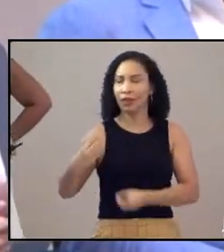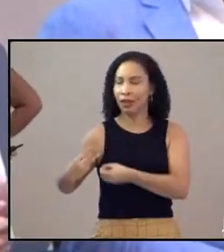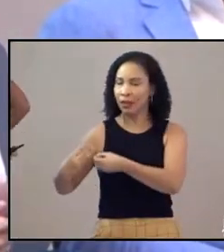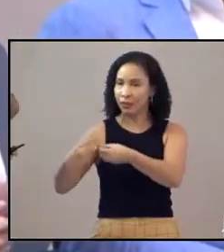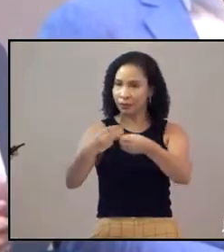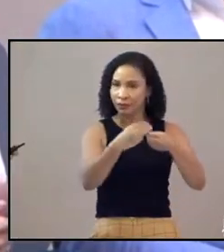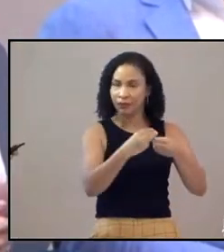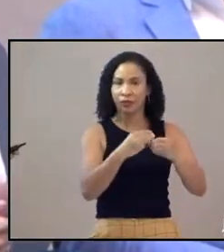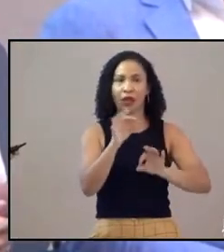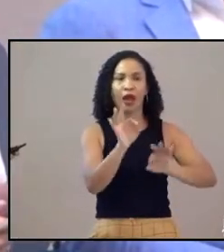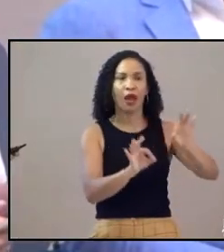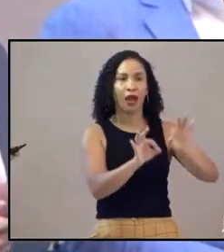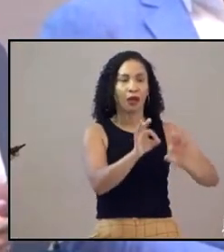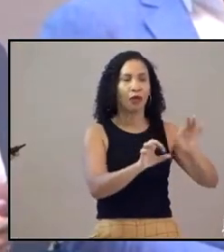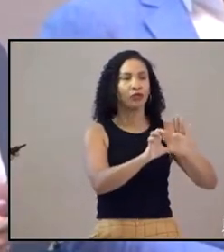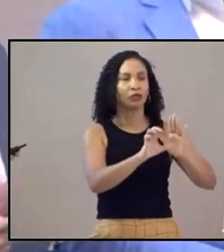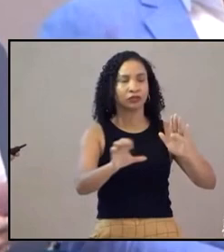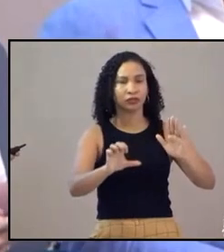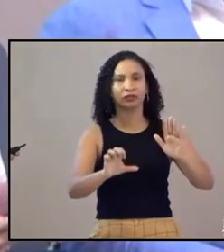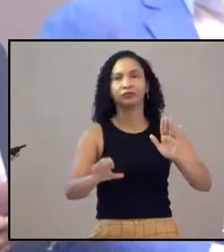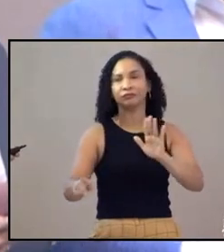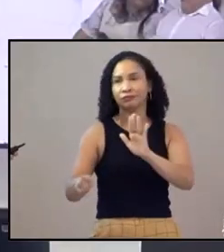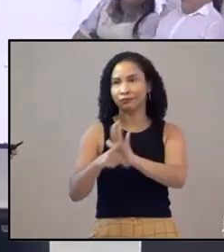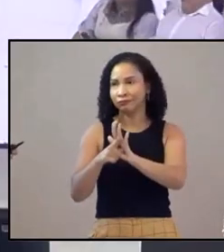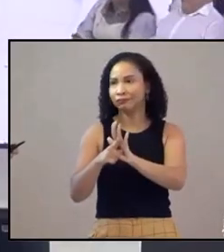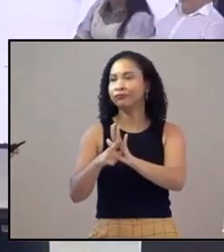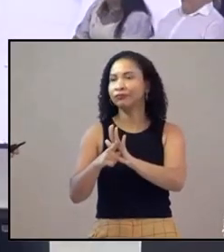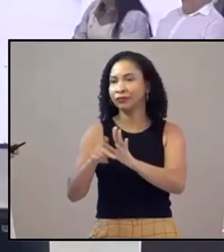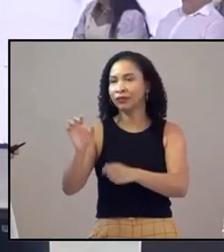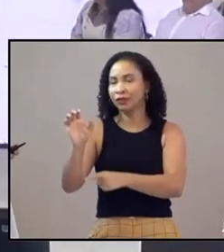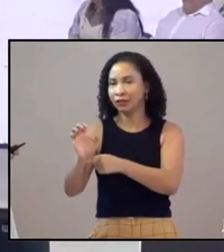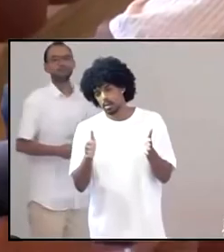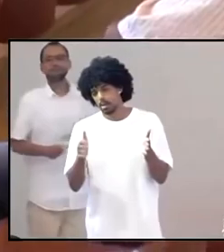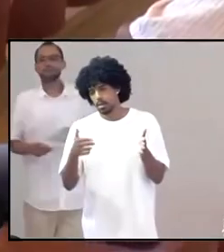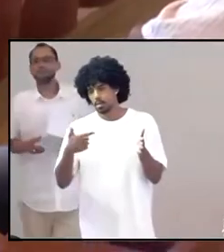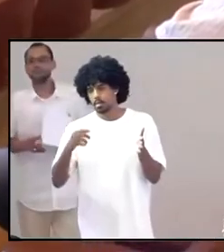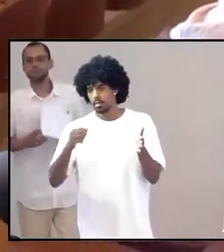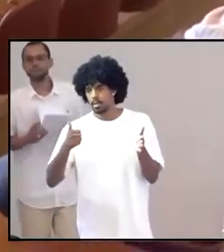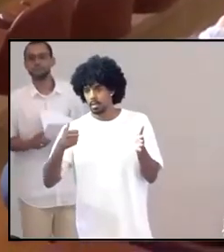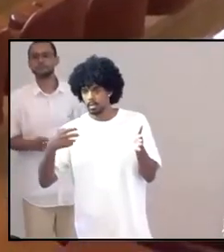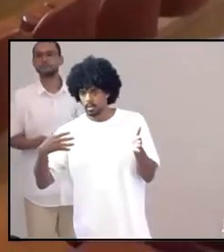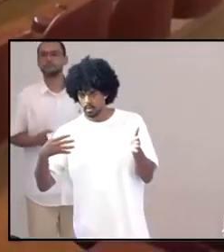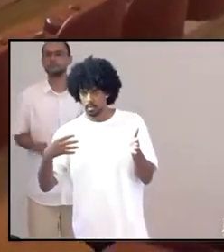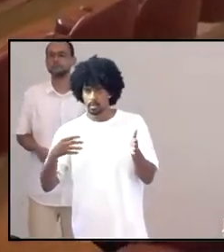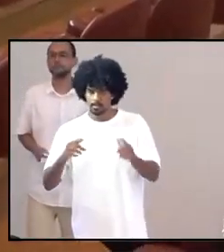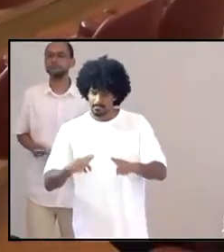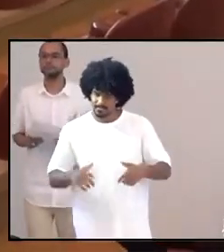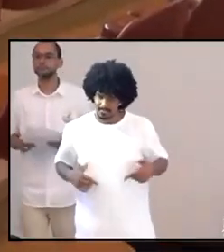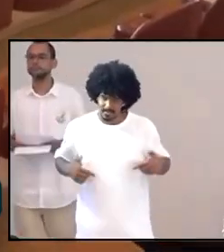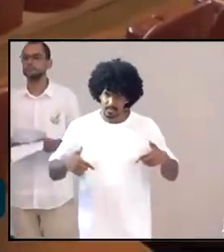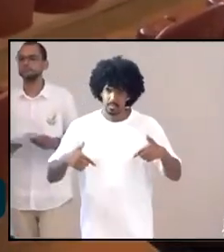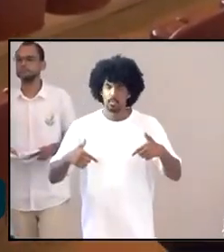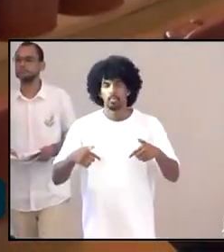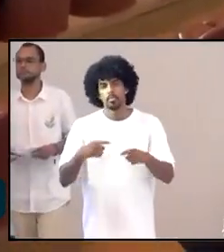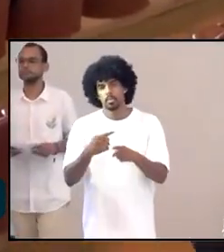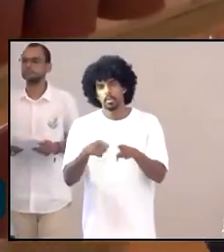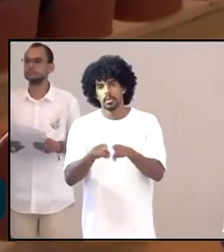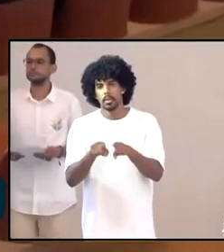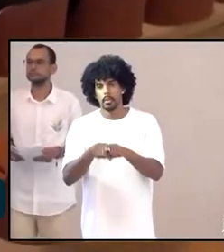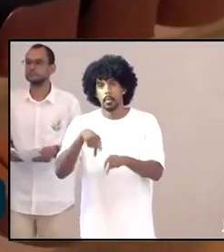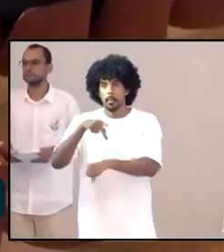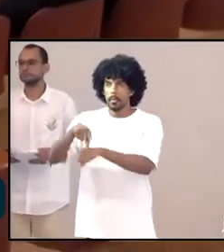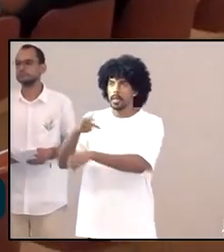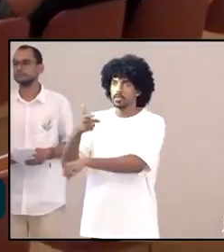os editais pela Paulo Gustavo e vão fazer editais pela Política Nacional Aldir Blanc. Já o edital de Cultura Viva, Fomento a Pontões